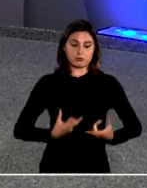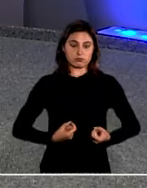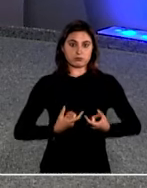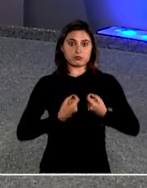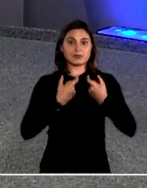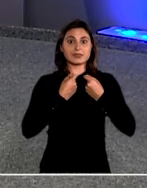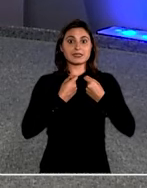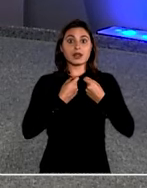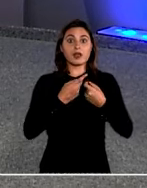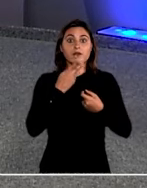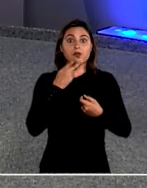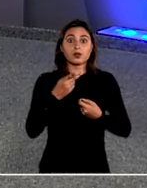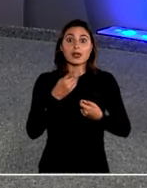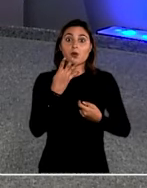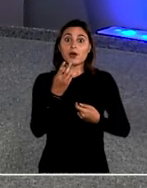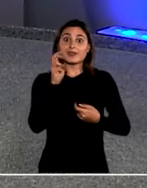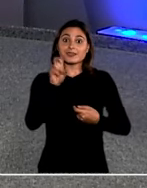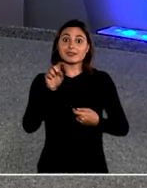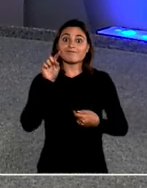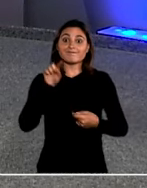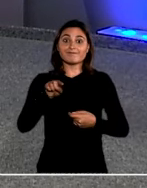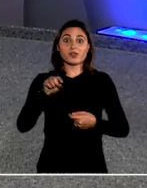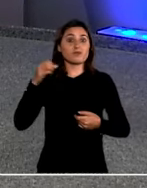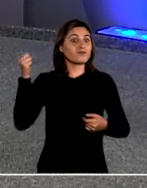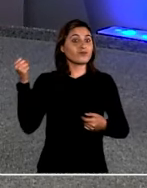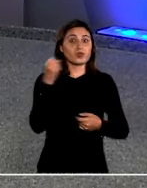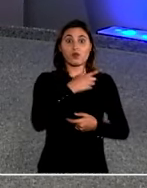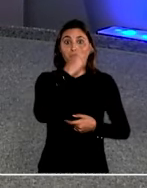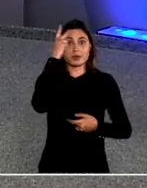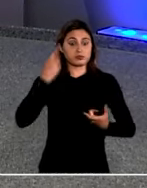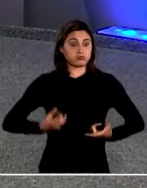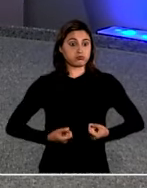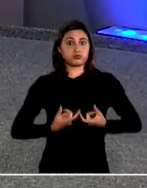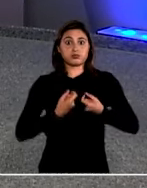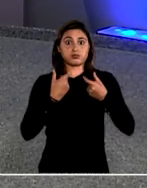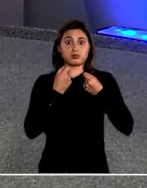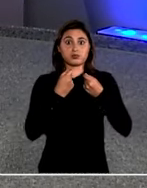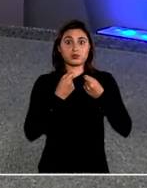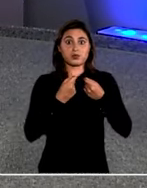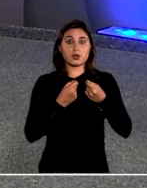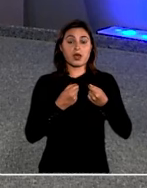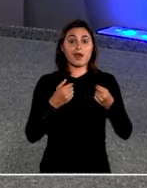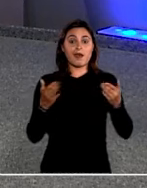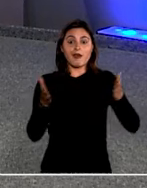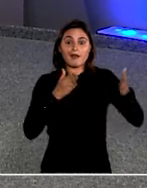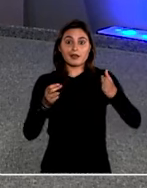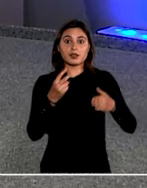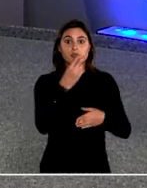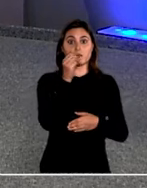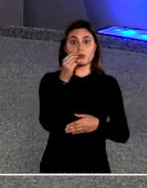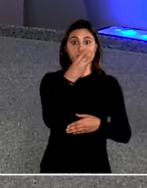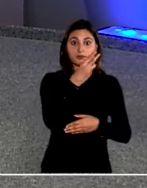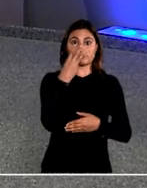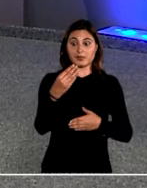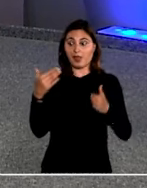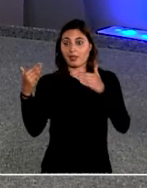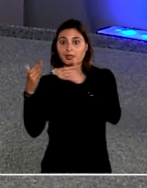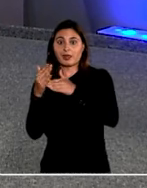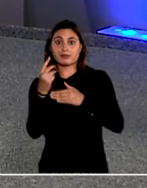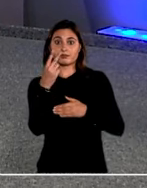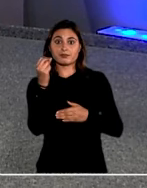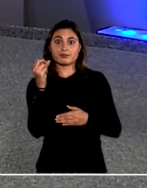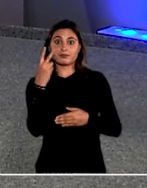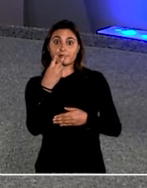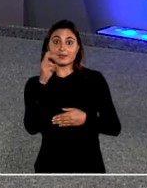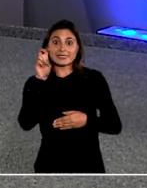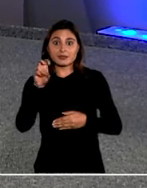mais de 45.000 novos casos por ano entre 2023 e 2025 o que coloca a doença